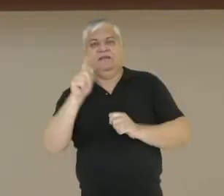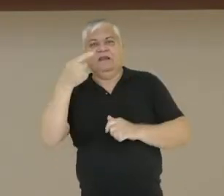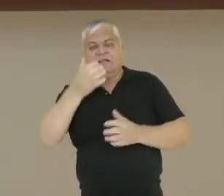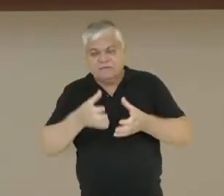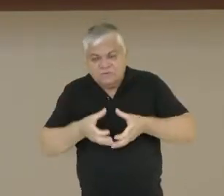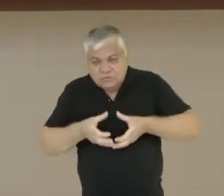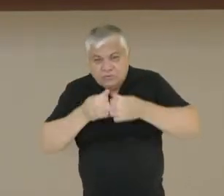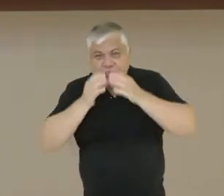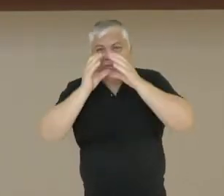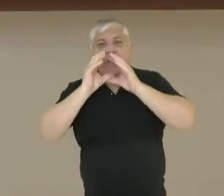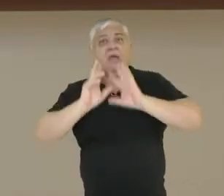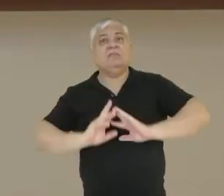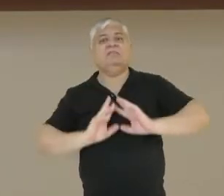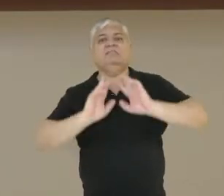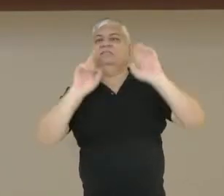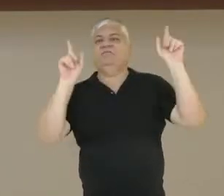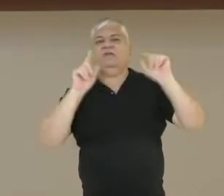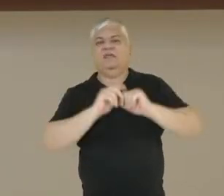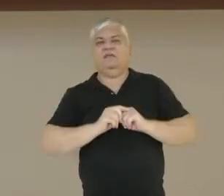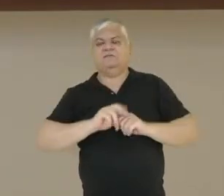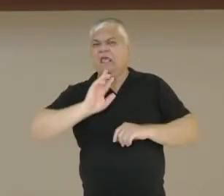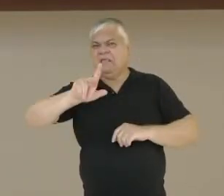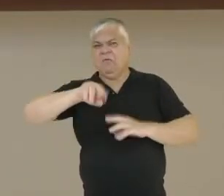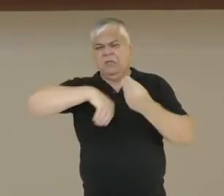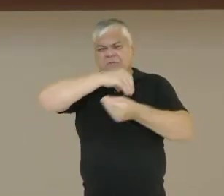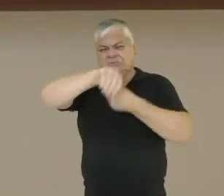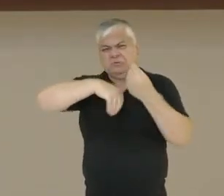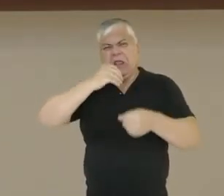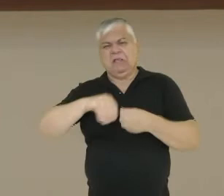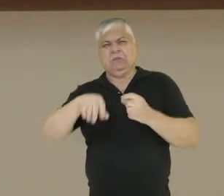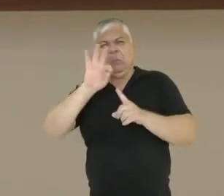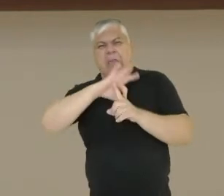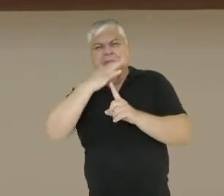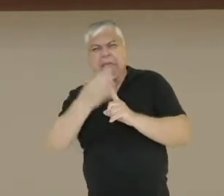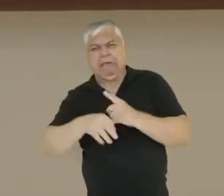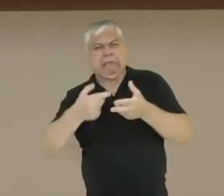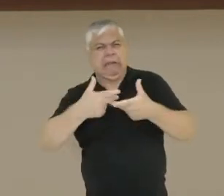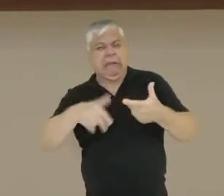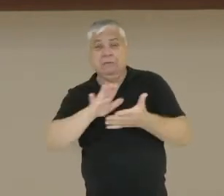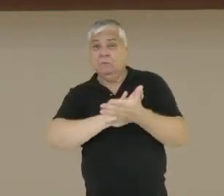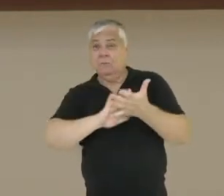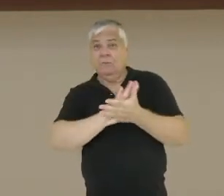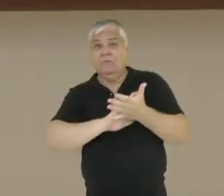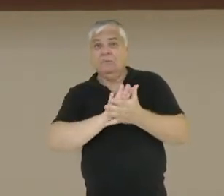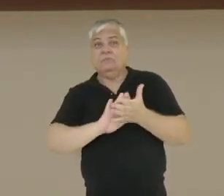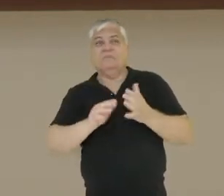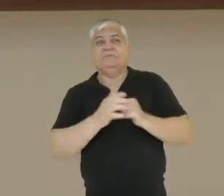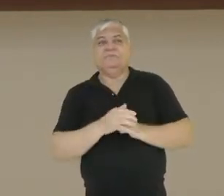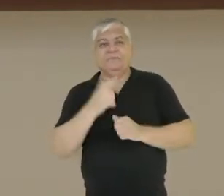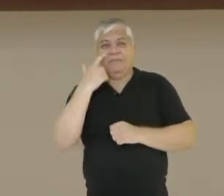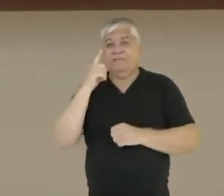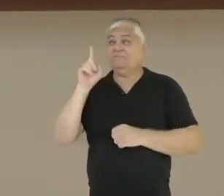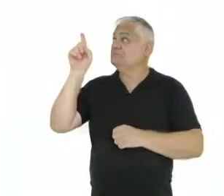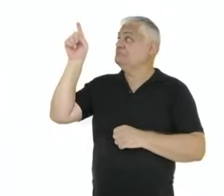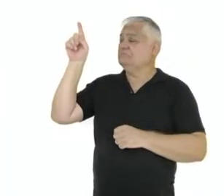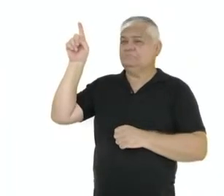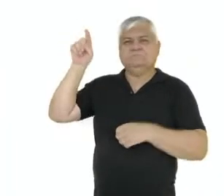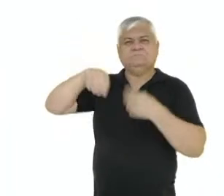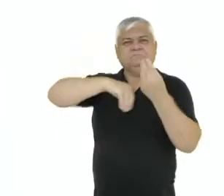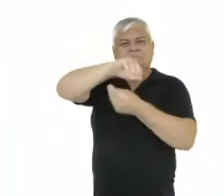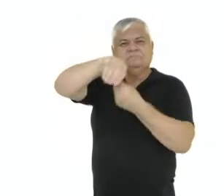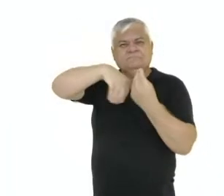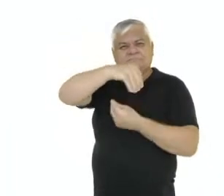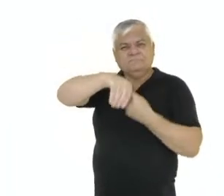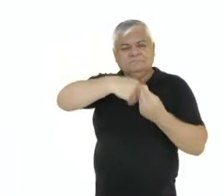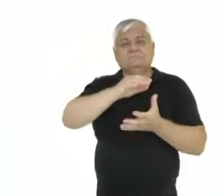caldo, ele é bem diferente, não é com todos aqueles complementos. Mas ali, nesse açaí, tem vários complementos, vocês estão vendo ali?